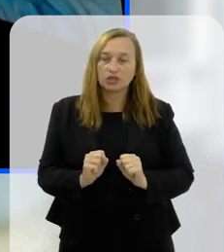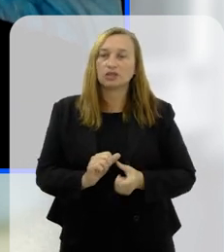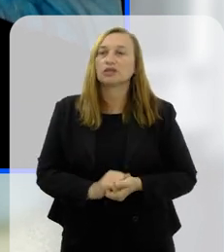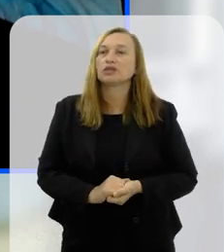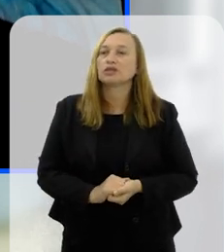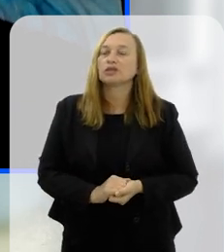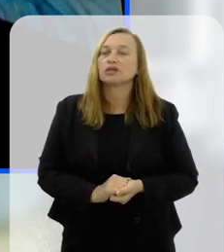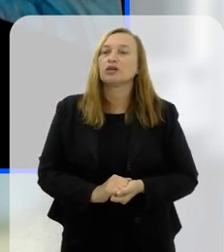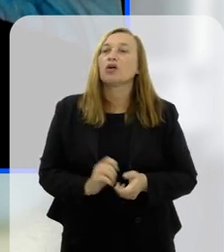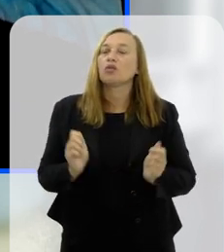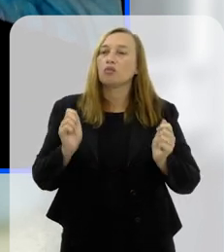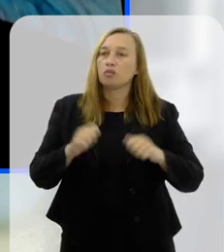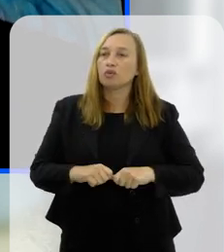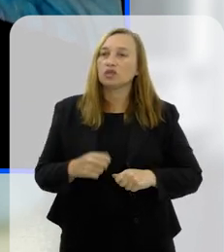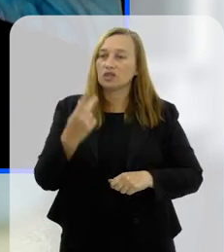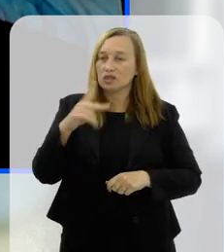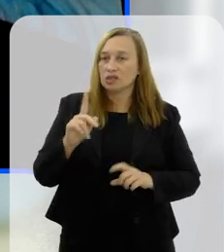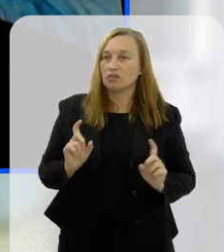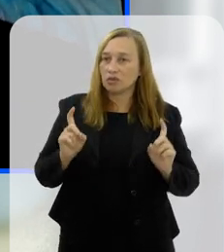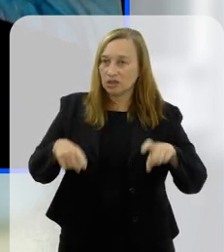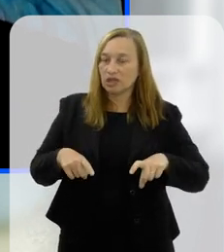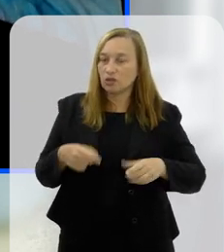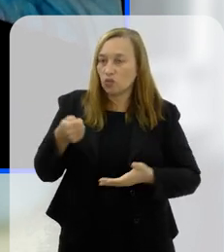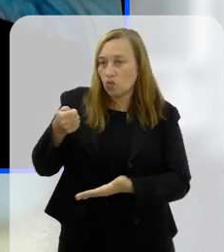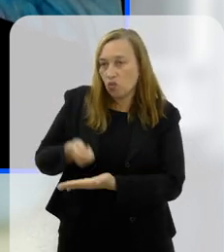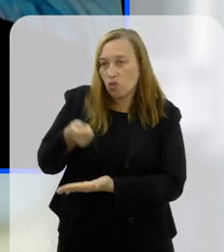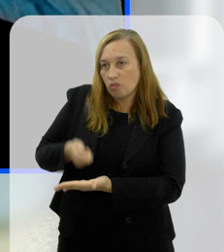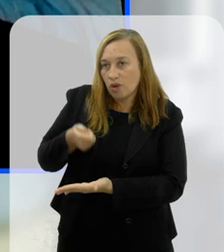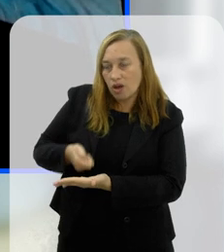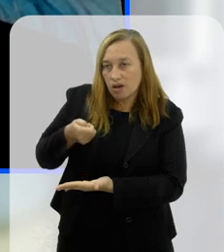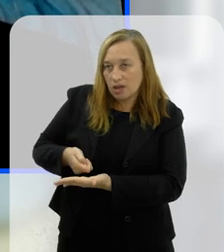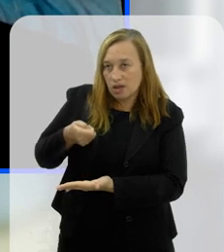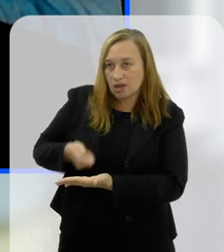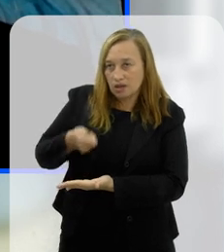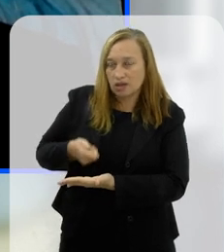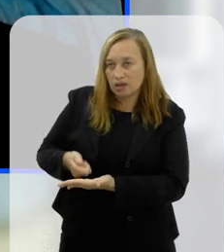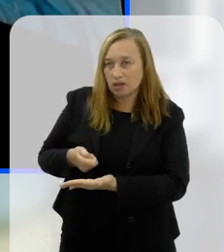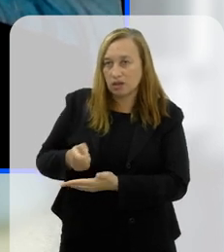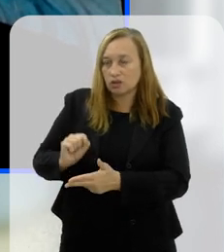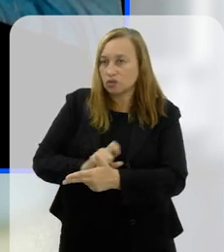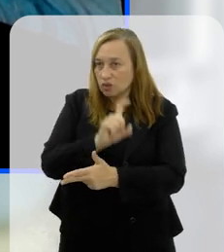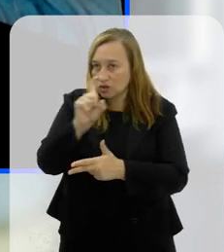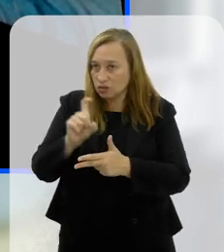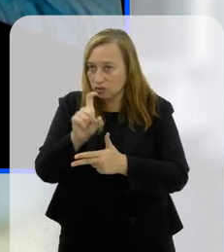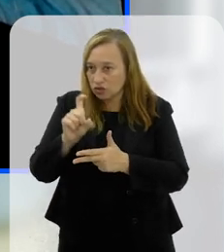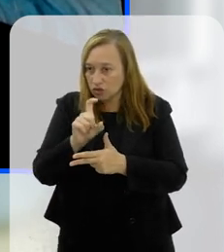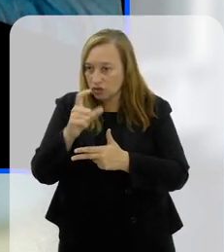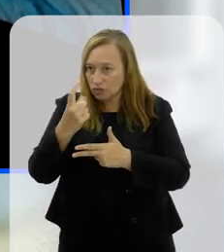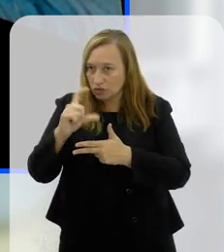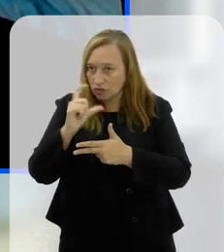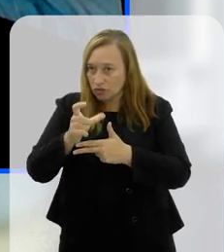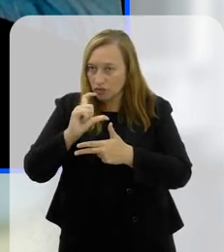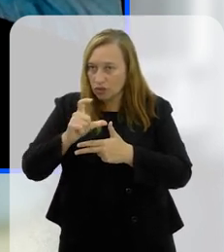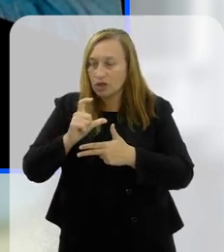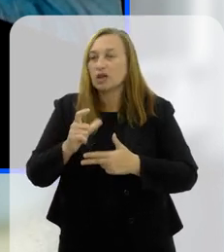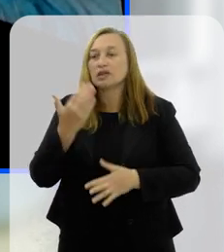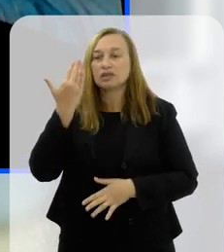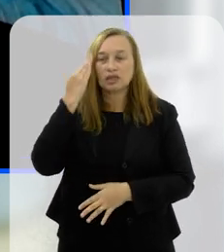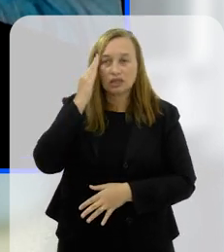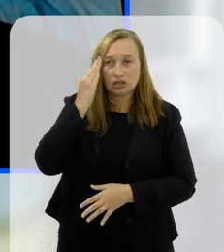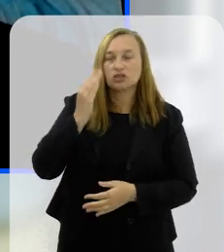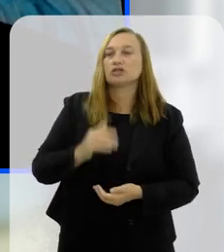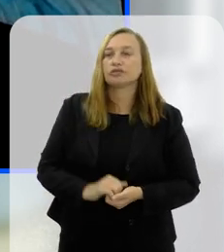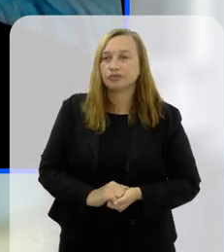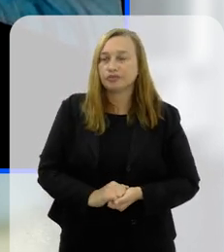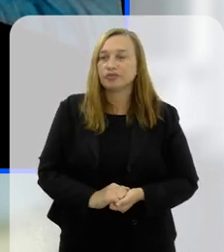podem com o poder de seu mandato cobrar efetivamente do executivo a gente entende